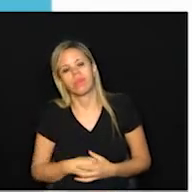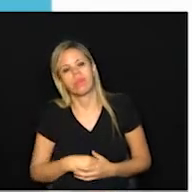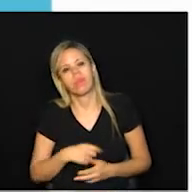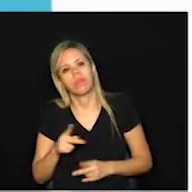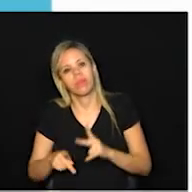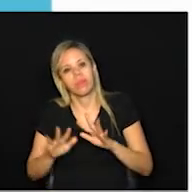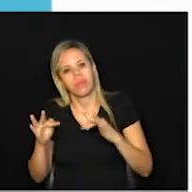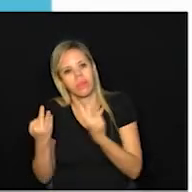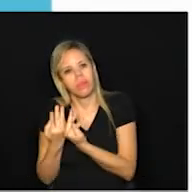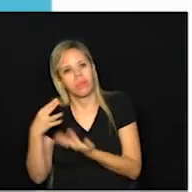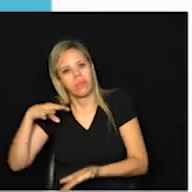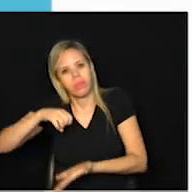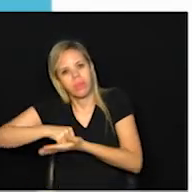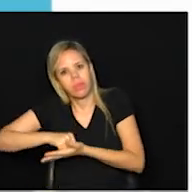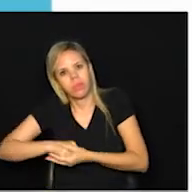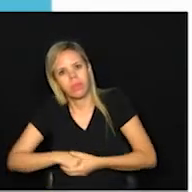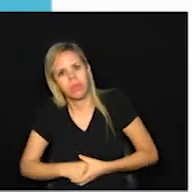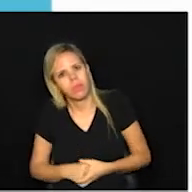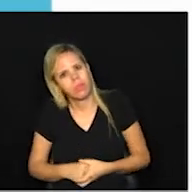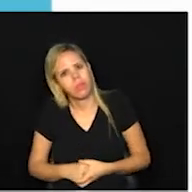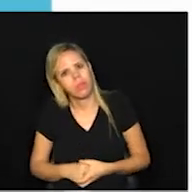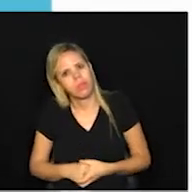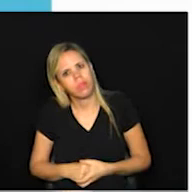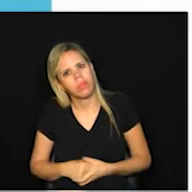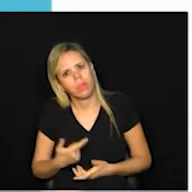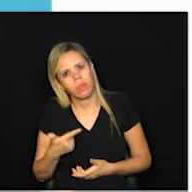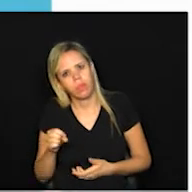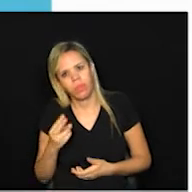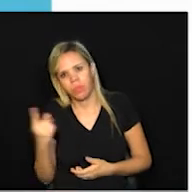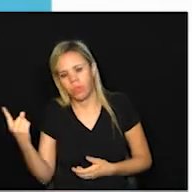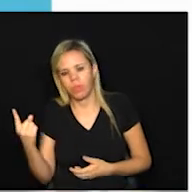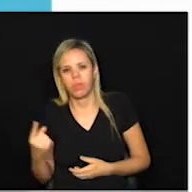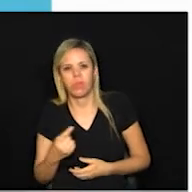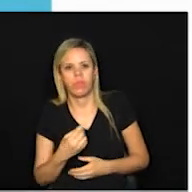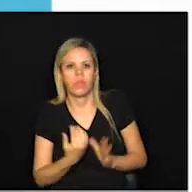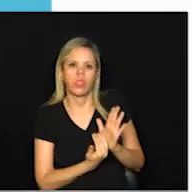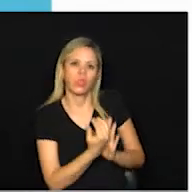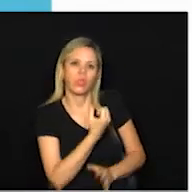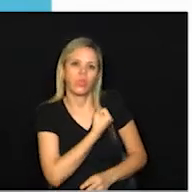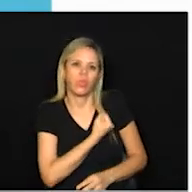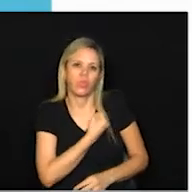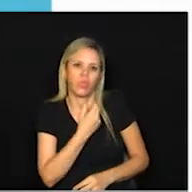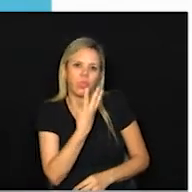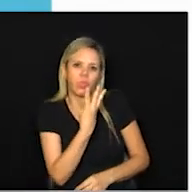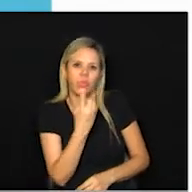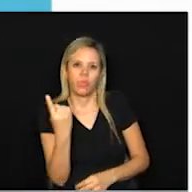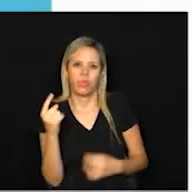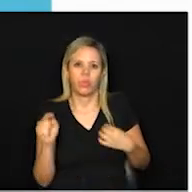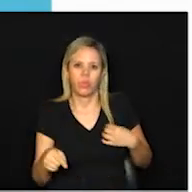40.137 famílias cadastradas. Em 2021, esse número aumentou para